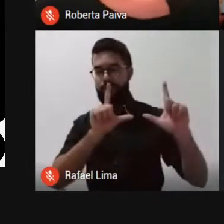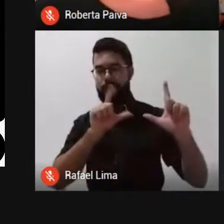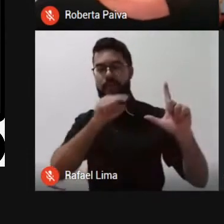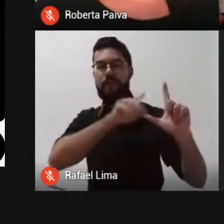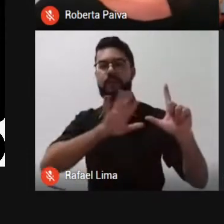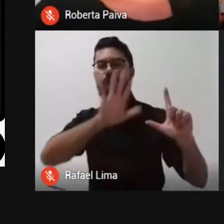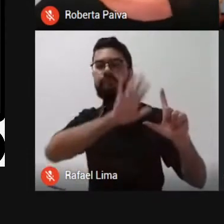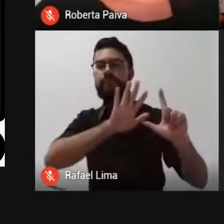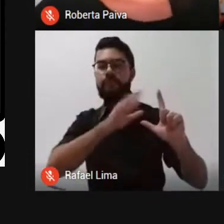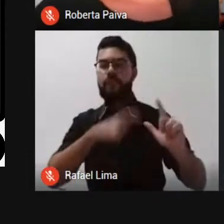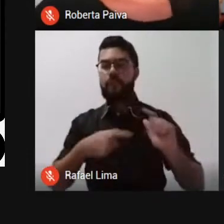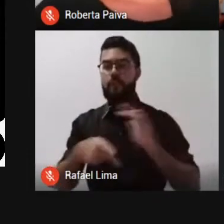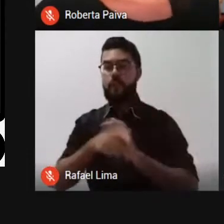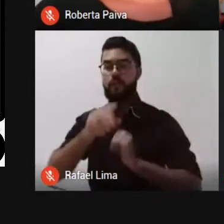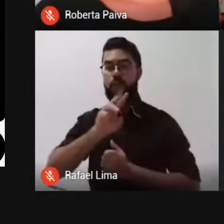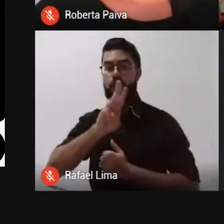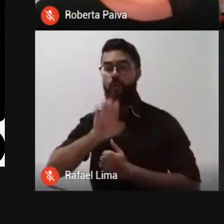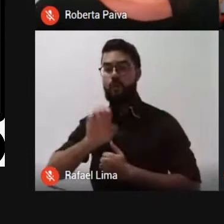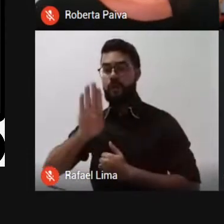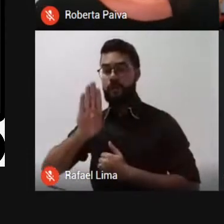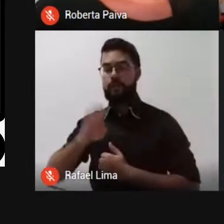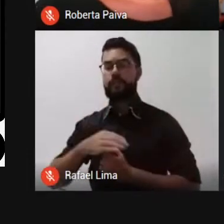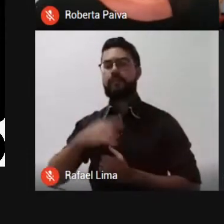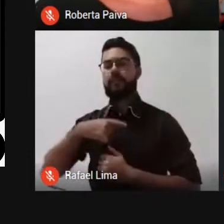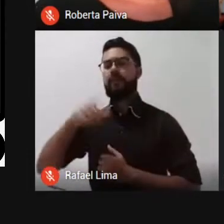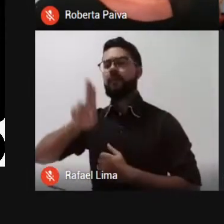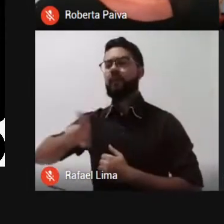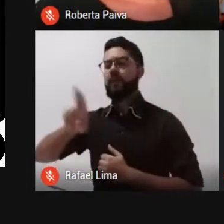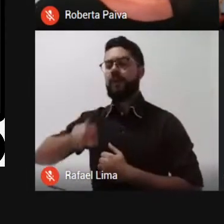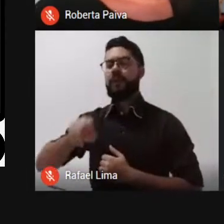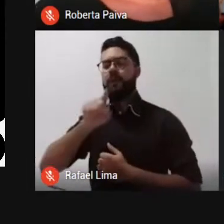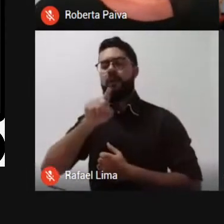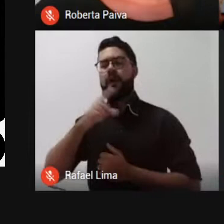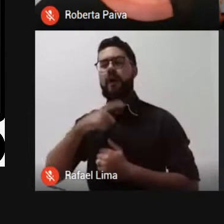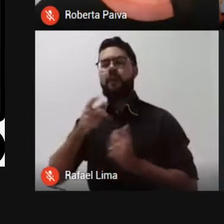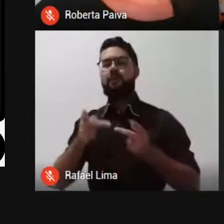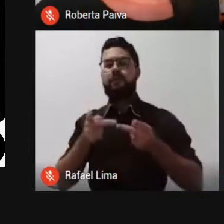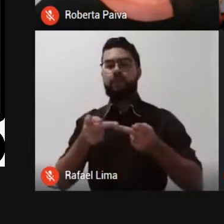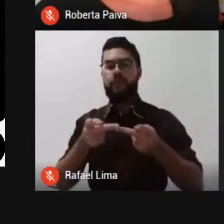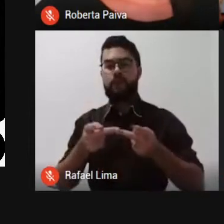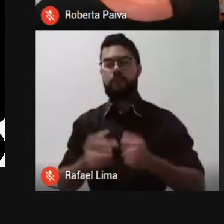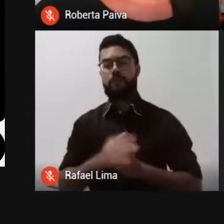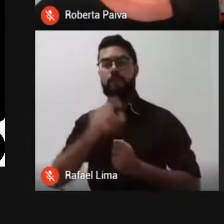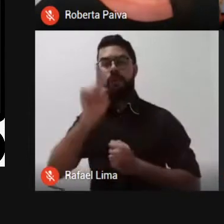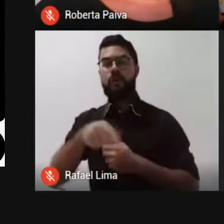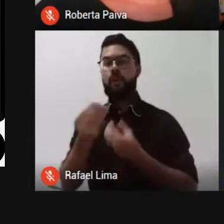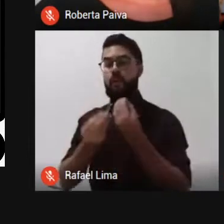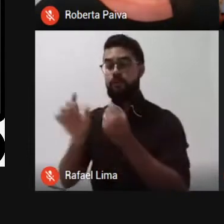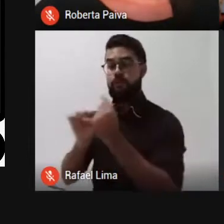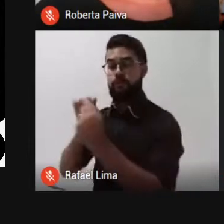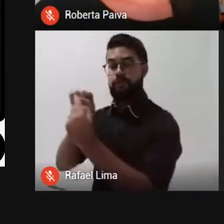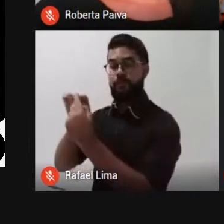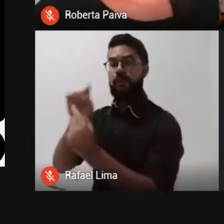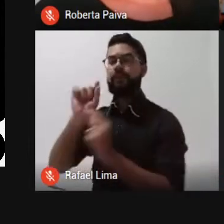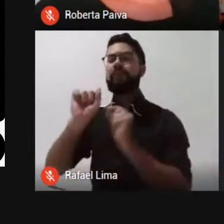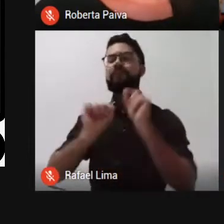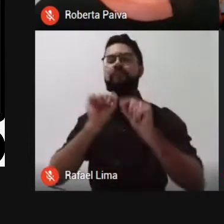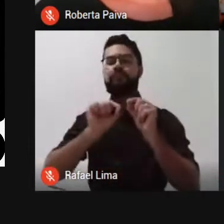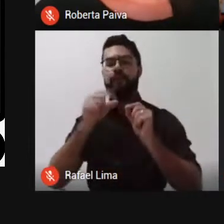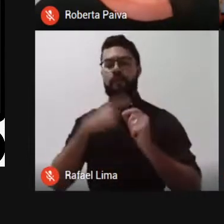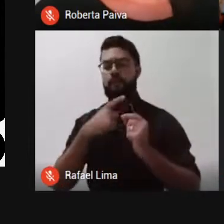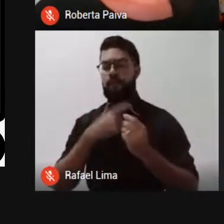web. A gente batizou esse projeto como Urbanize, né? Ele tem o objetivo de fazer uma consulta aos índices urbanísticos